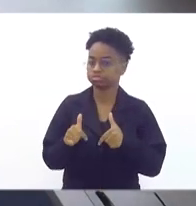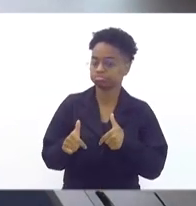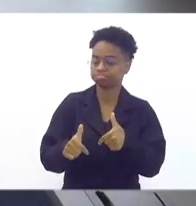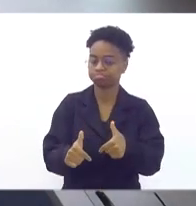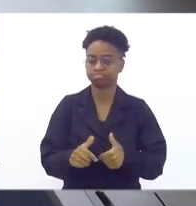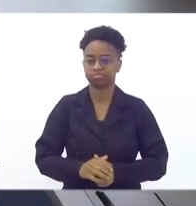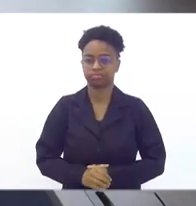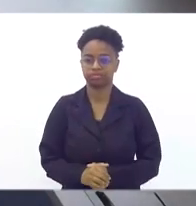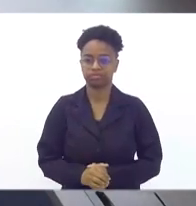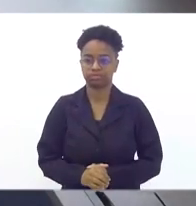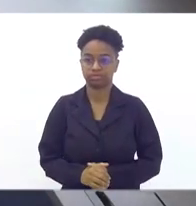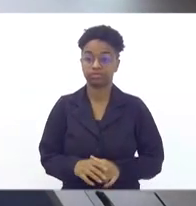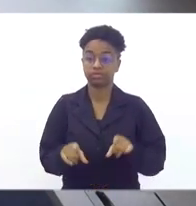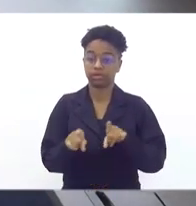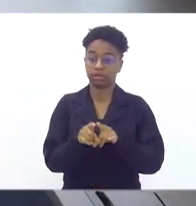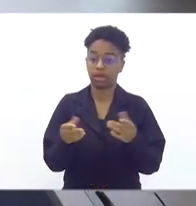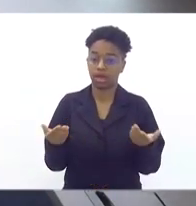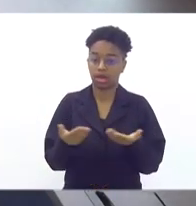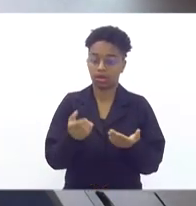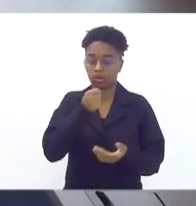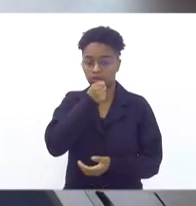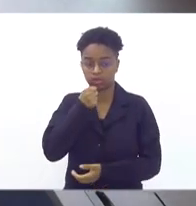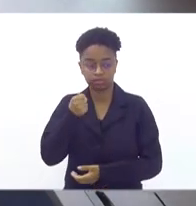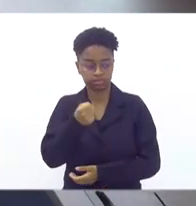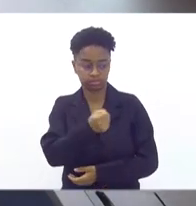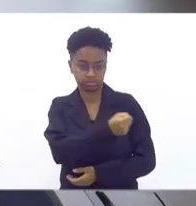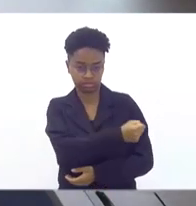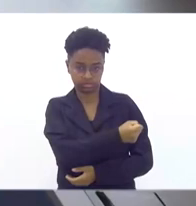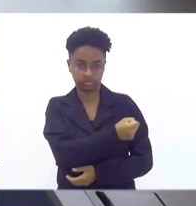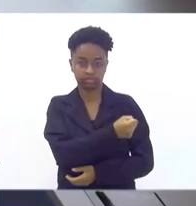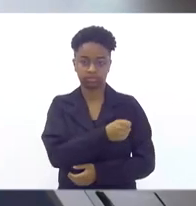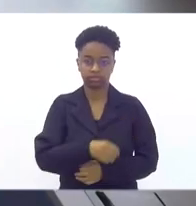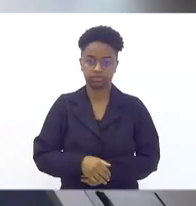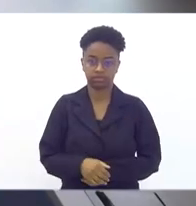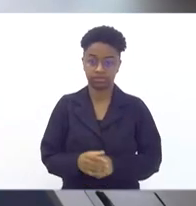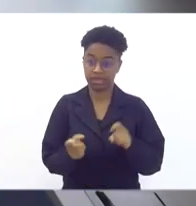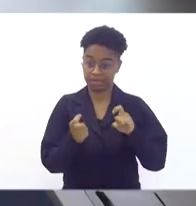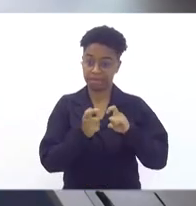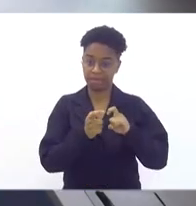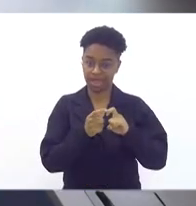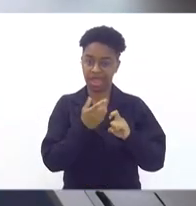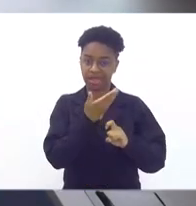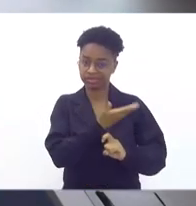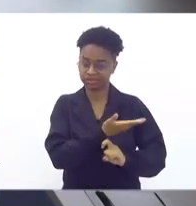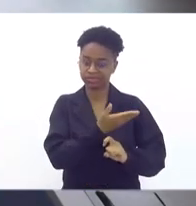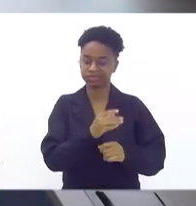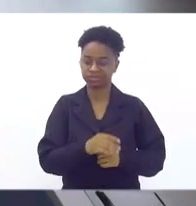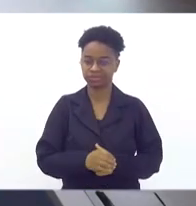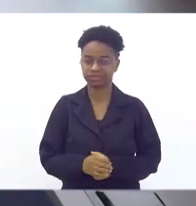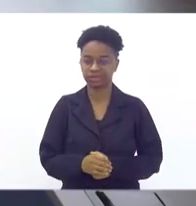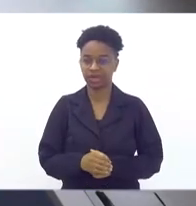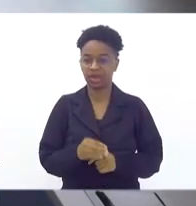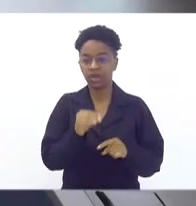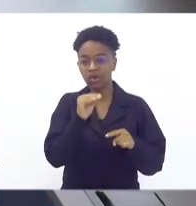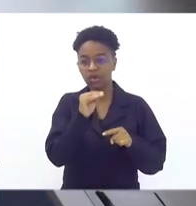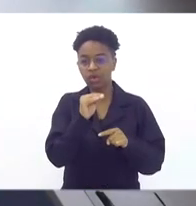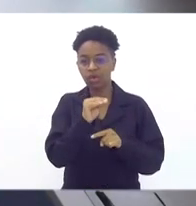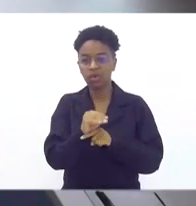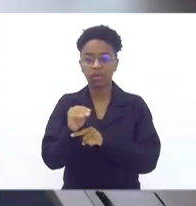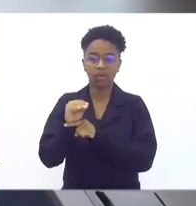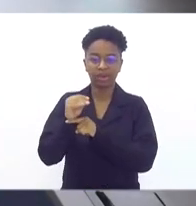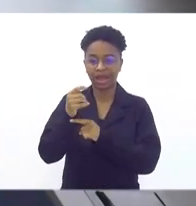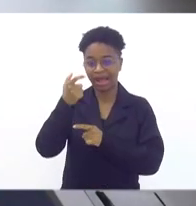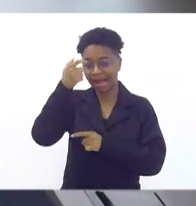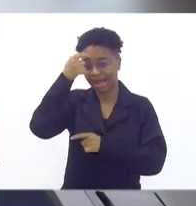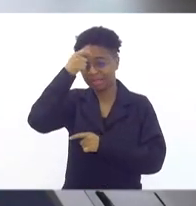e a palavra então para o nosso Doutor médico aquele que cuida da cabeça de